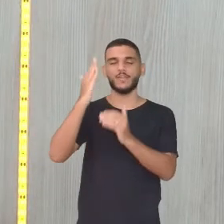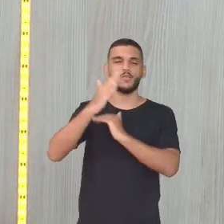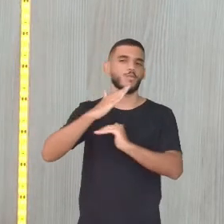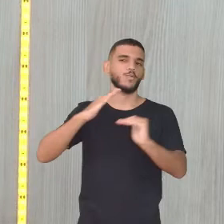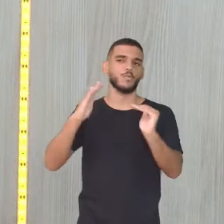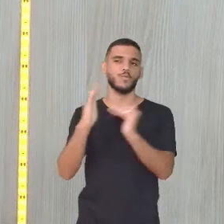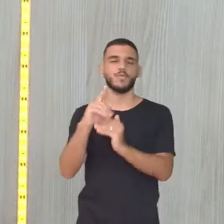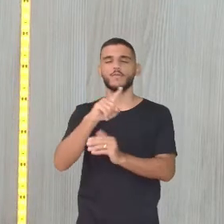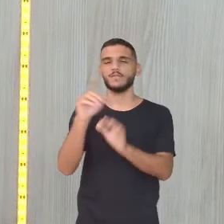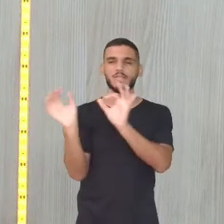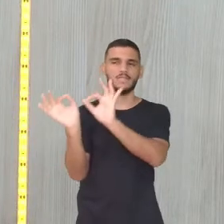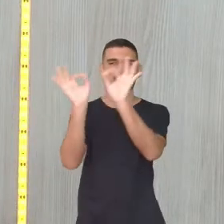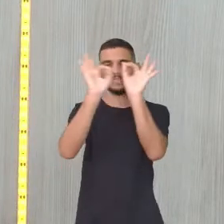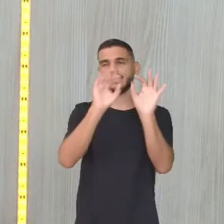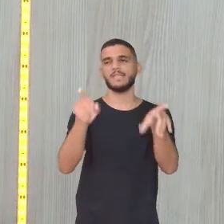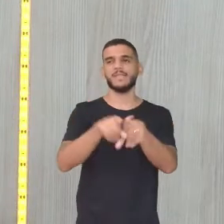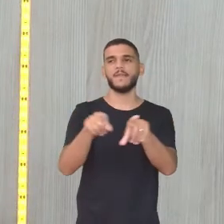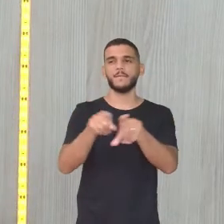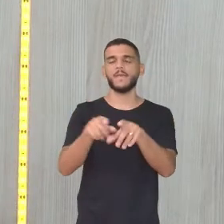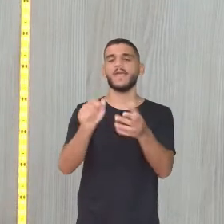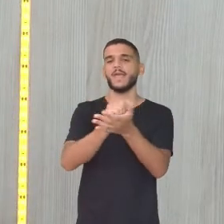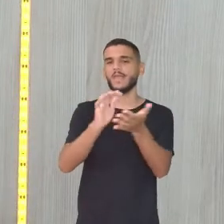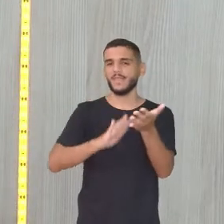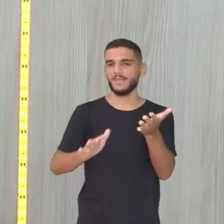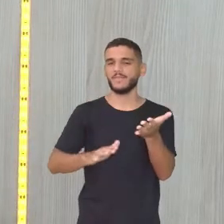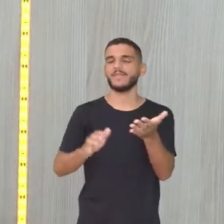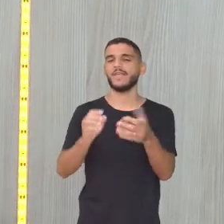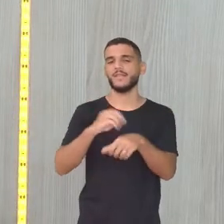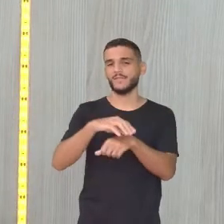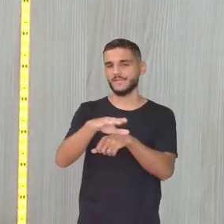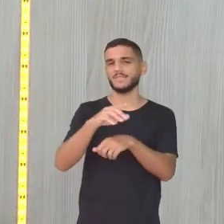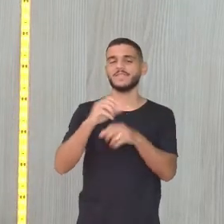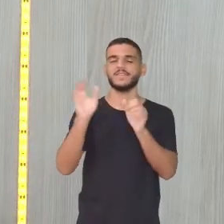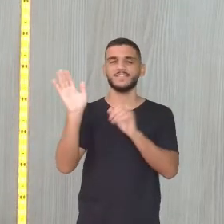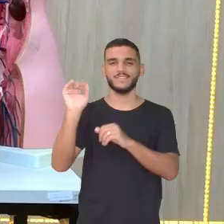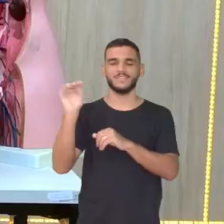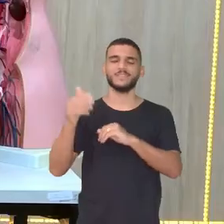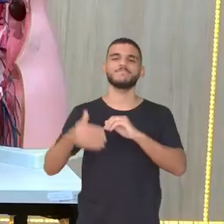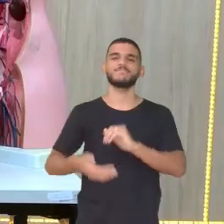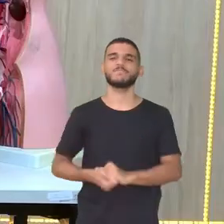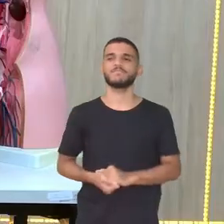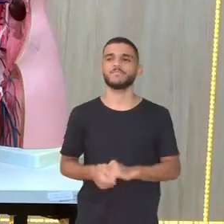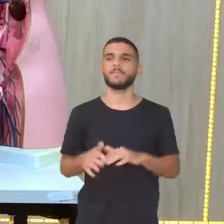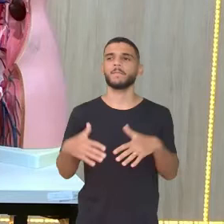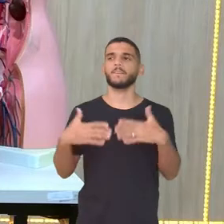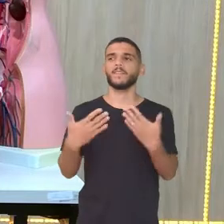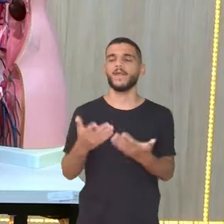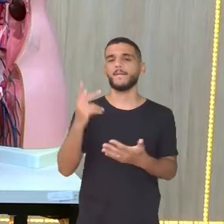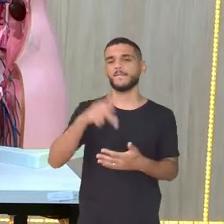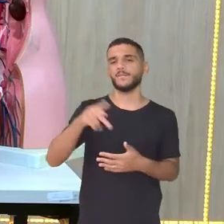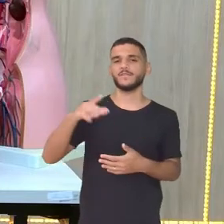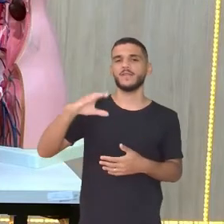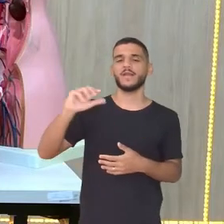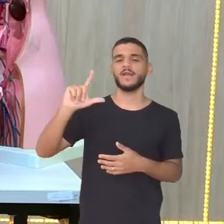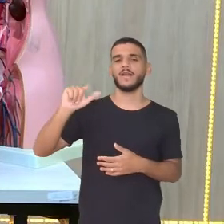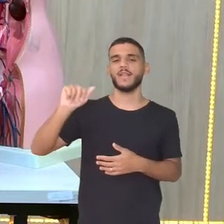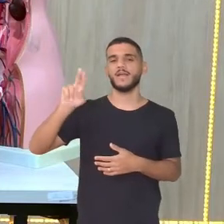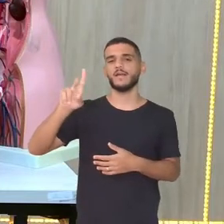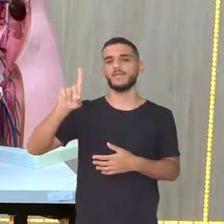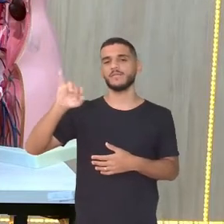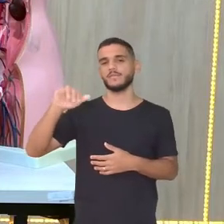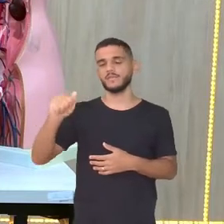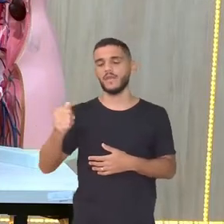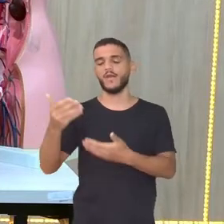também e tentem fazer as nossas atividades. Tchau, tchau, pessoal. Pois é, professora Cláudia, que bom que Sabino está aí.